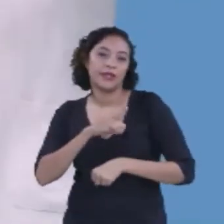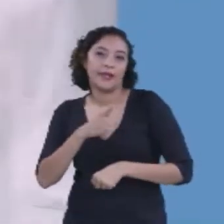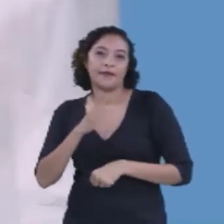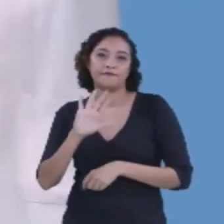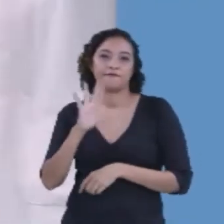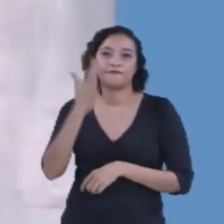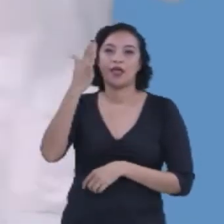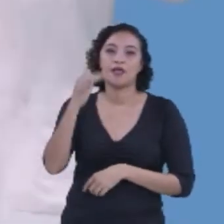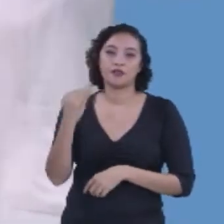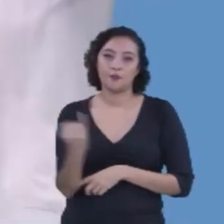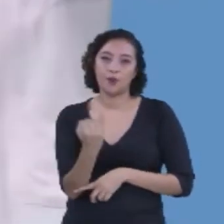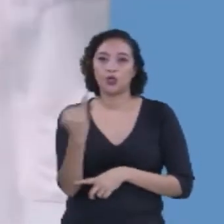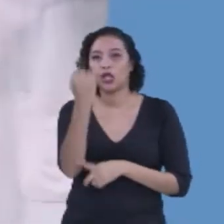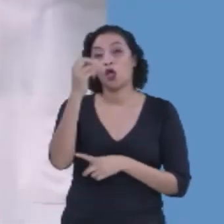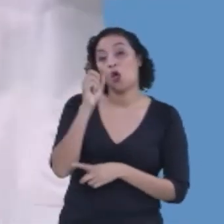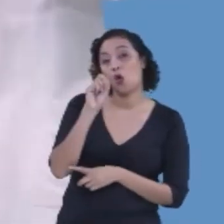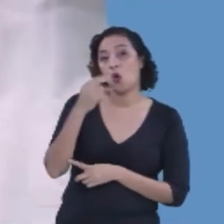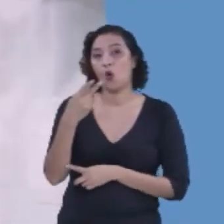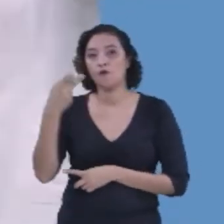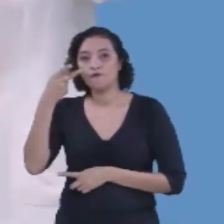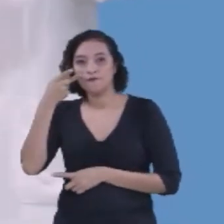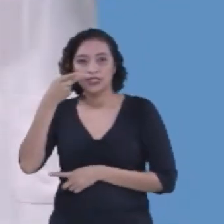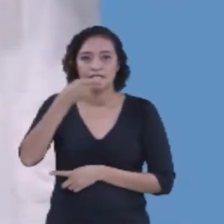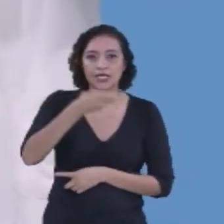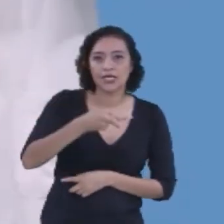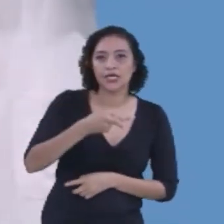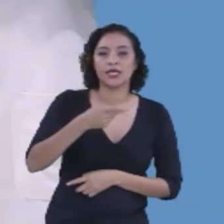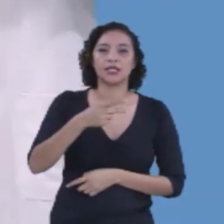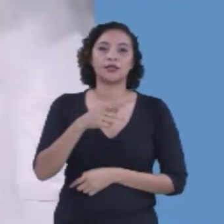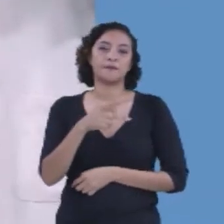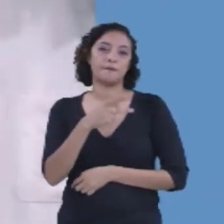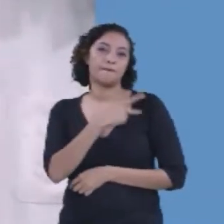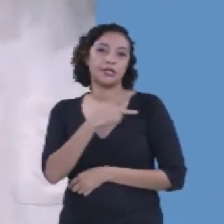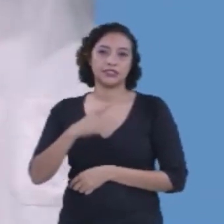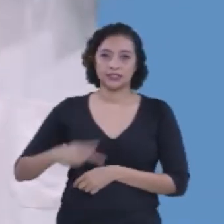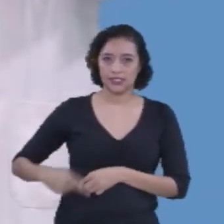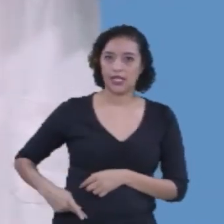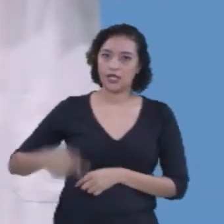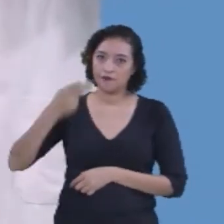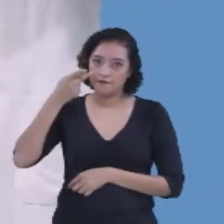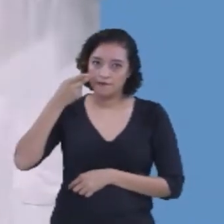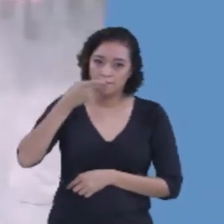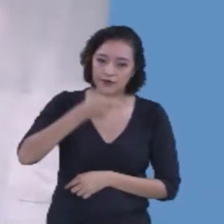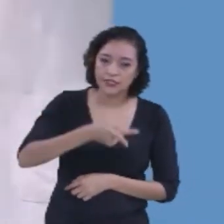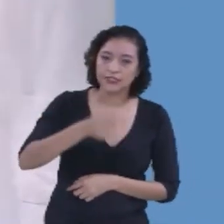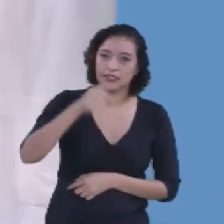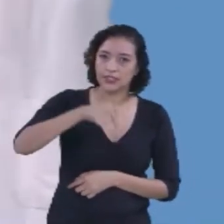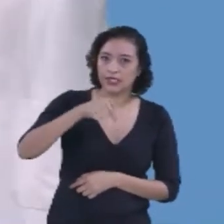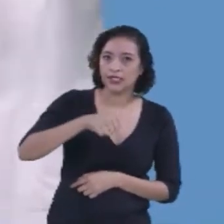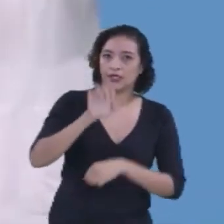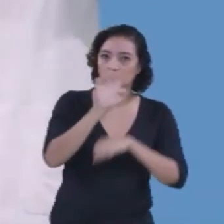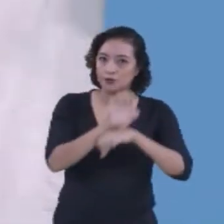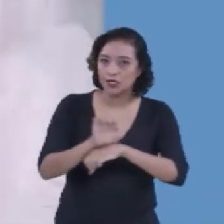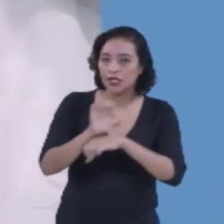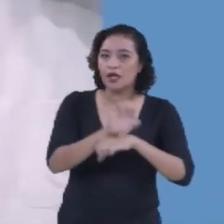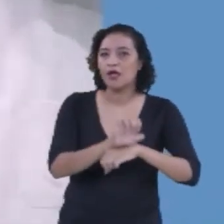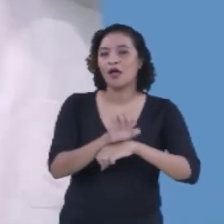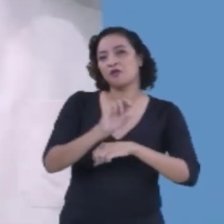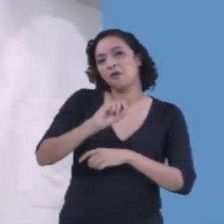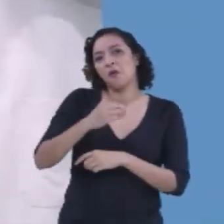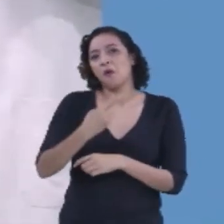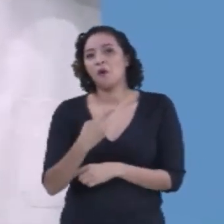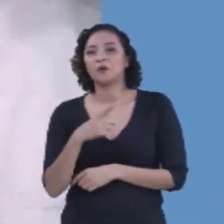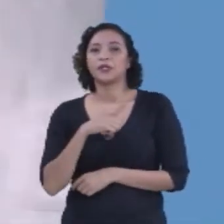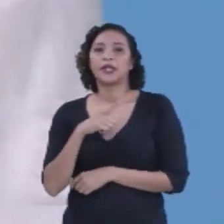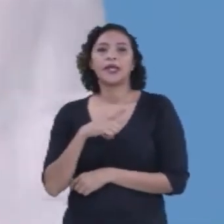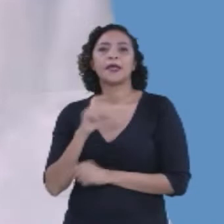exemplo, visitas de presidentes de outro país, certo? Quando você também tem situações que